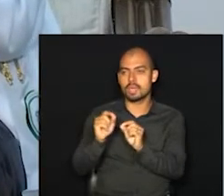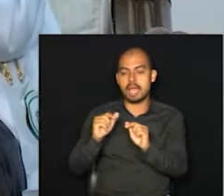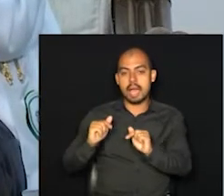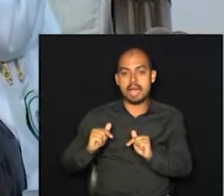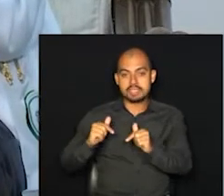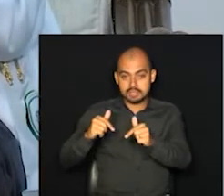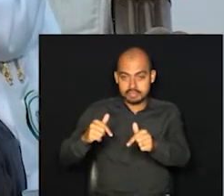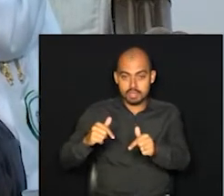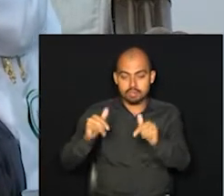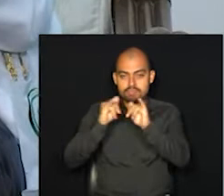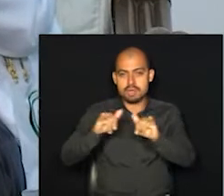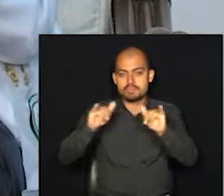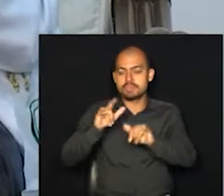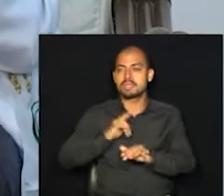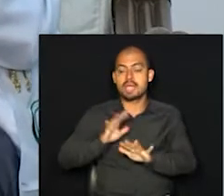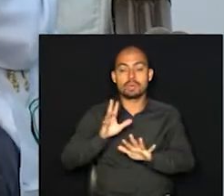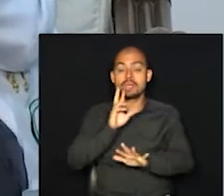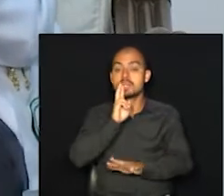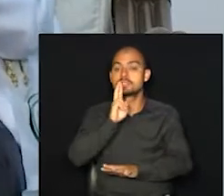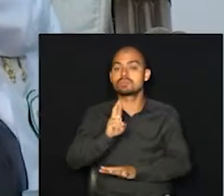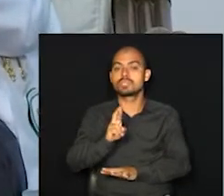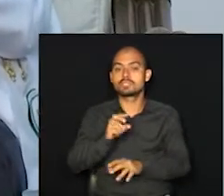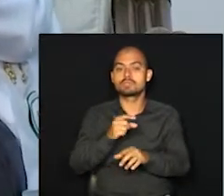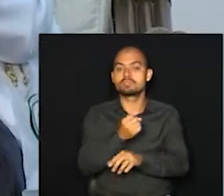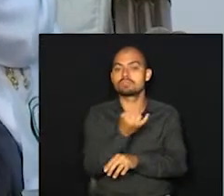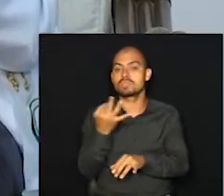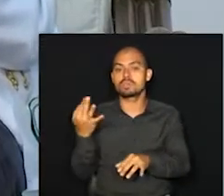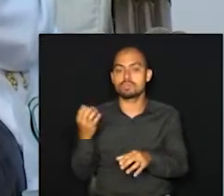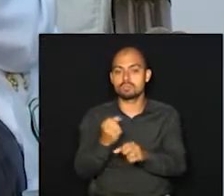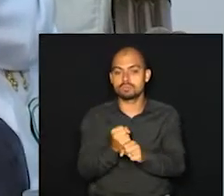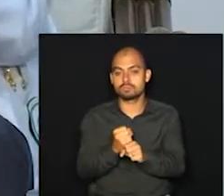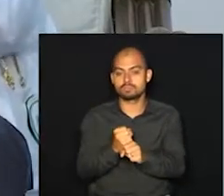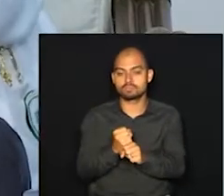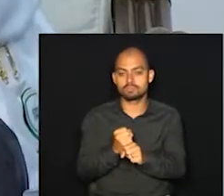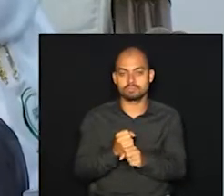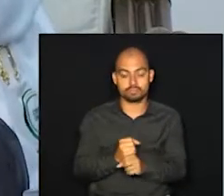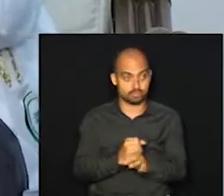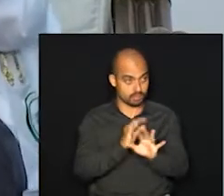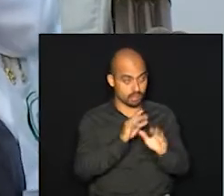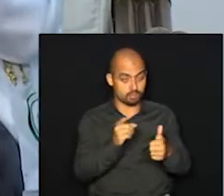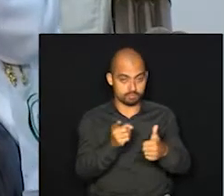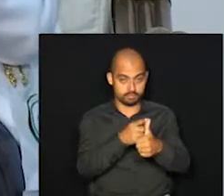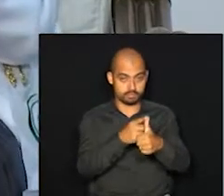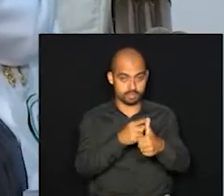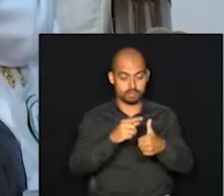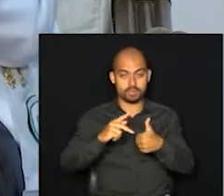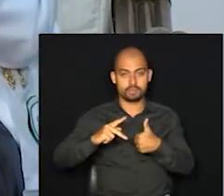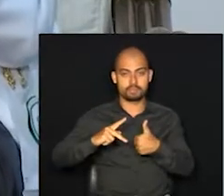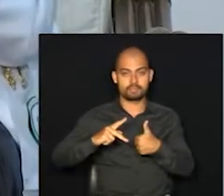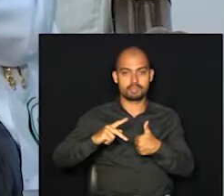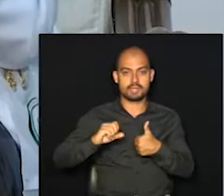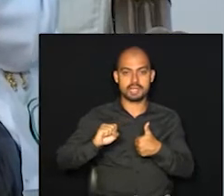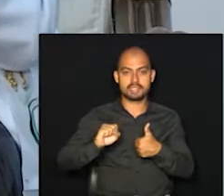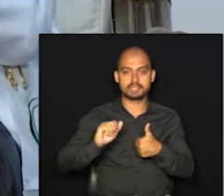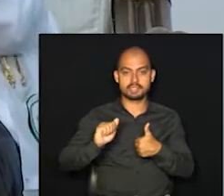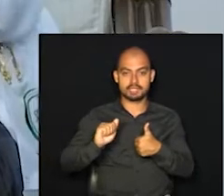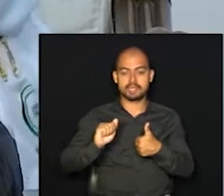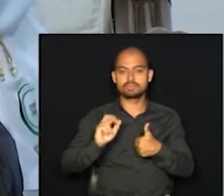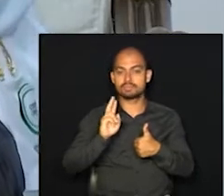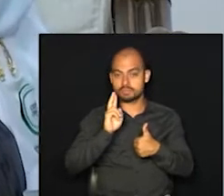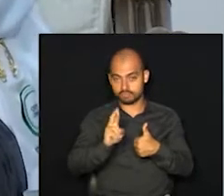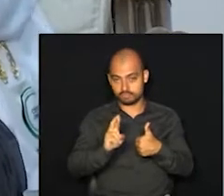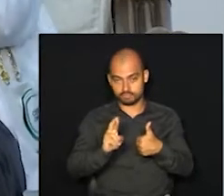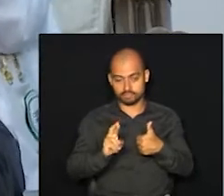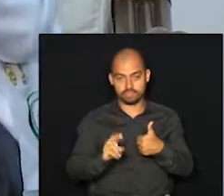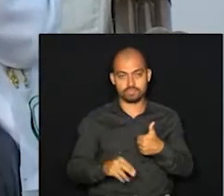em quanto tempo sai o resultado? Sim, o resultado do PSA, que é a primeira parte, né, o resultado do exame físico